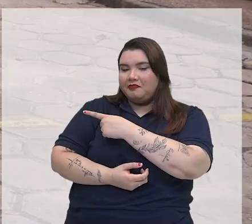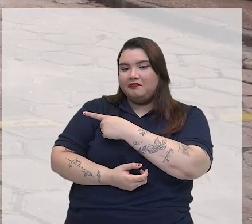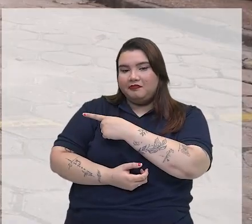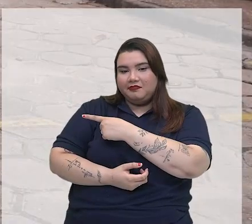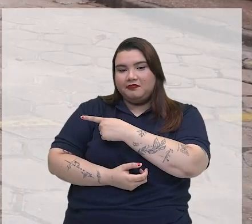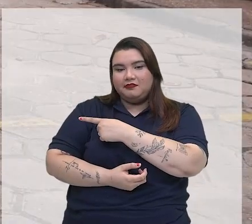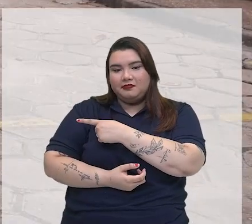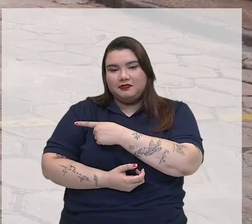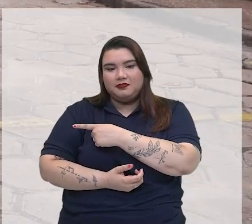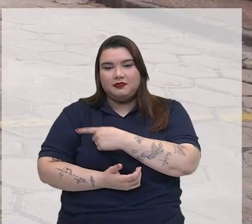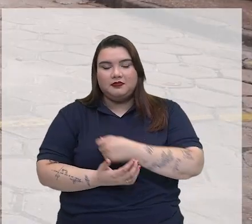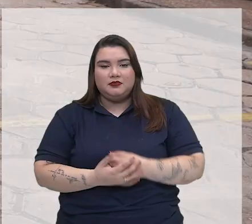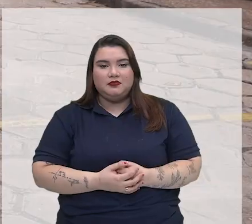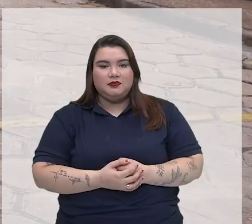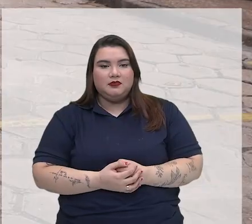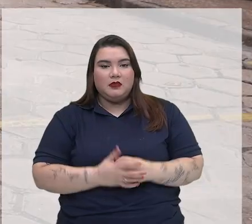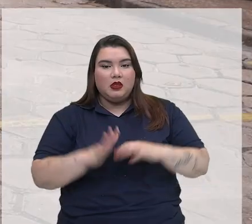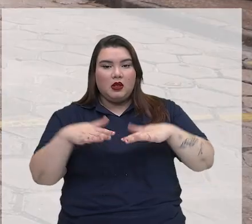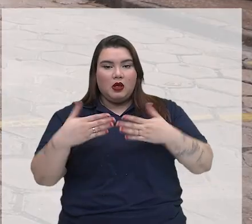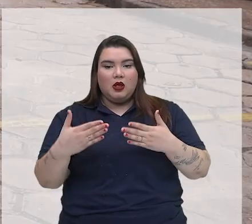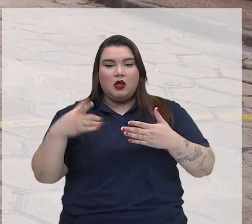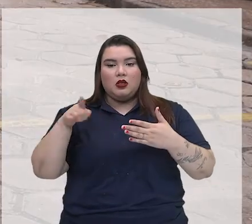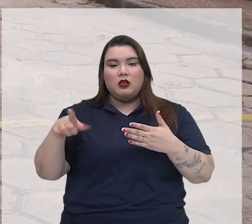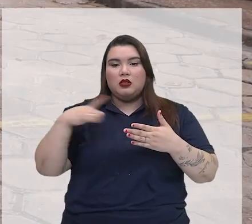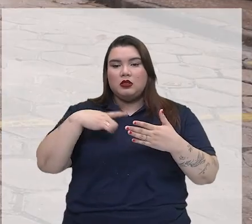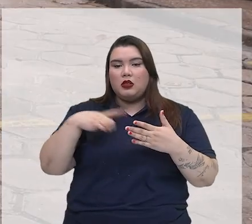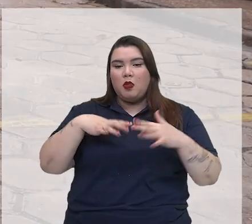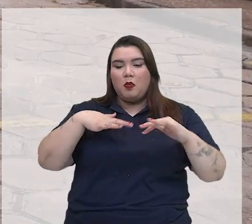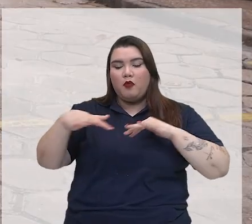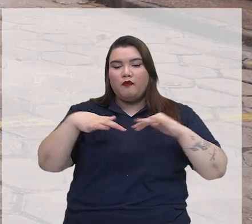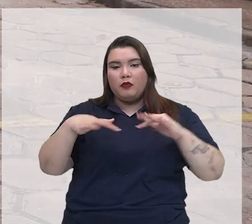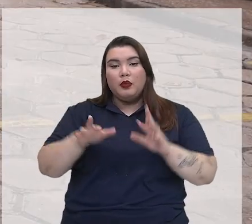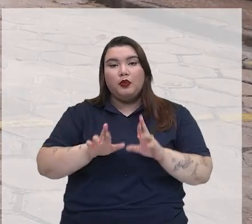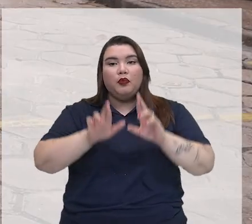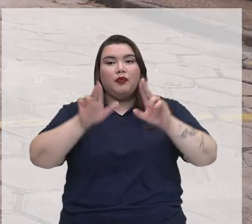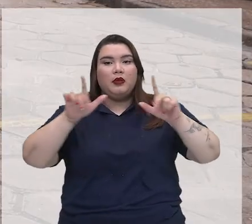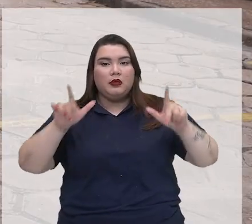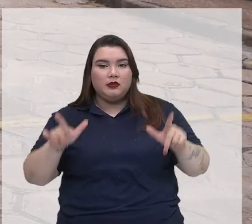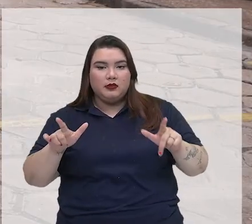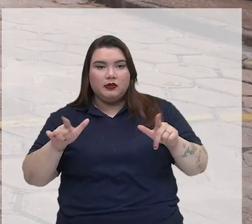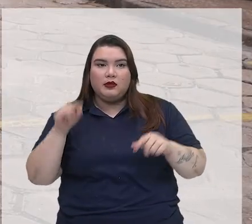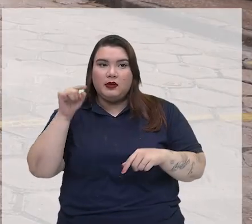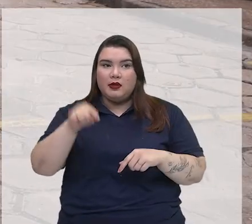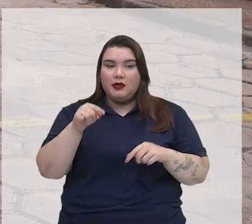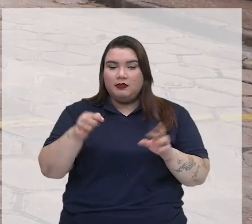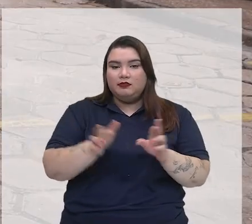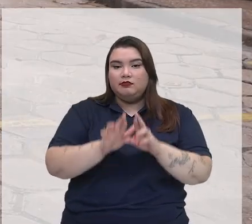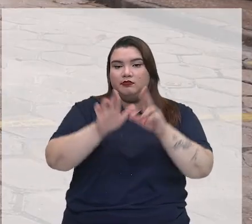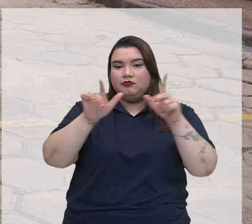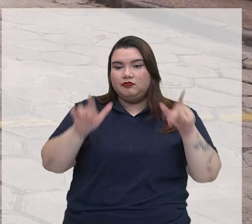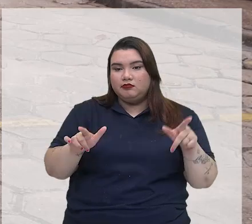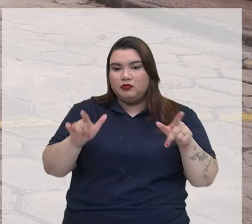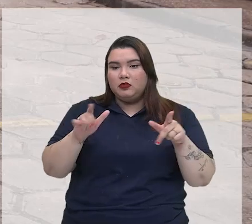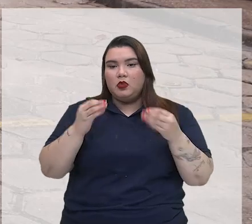comprida. A minha sombra ficou em posições diferentes. Essa diferença